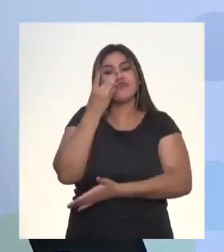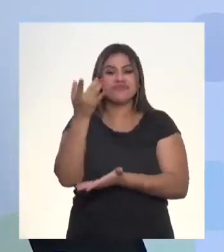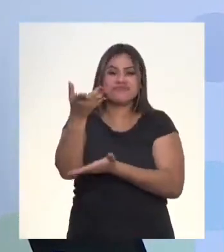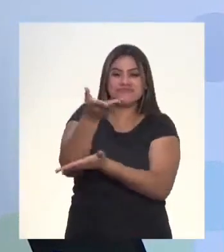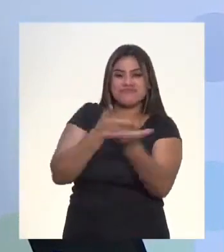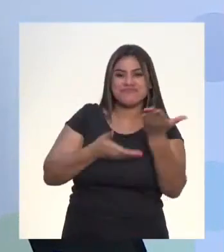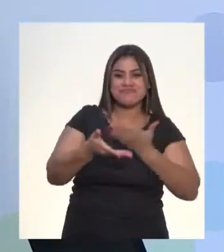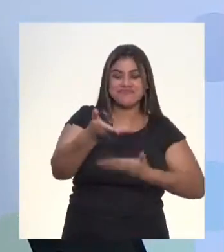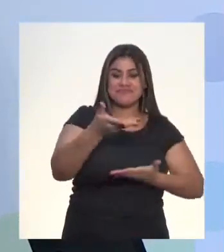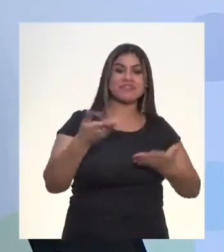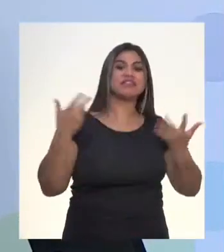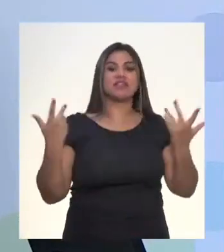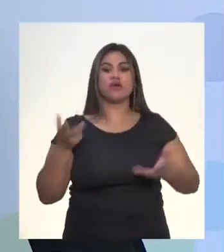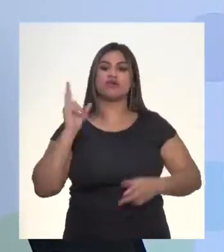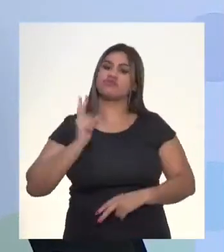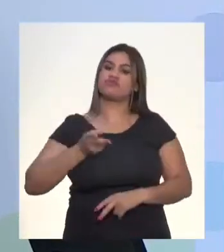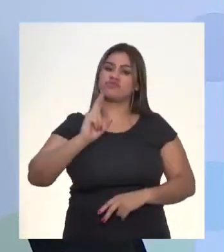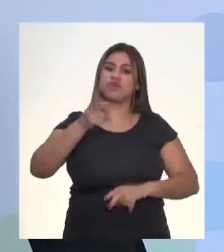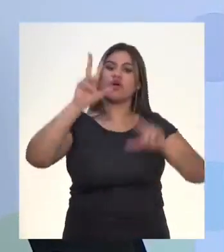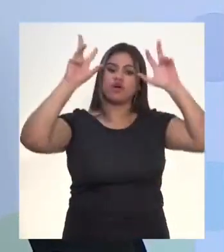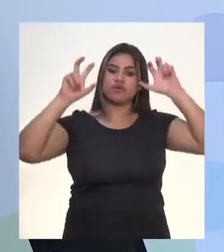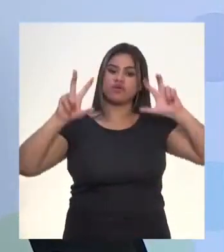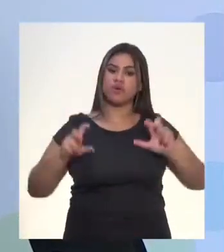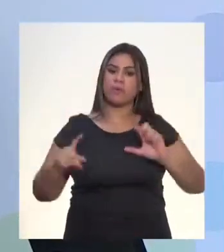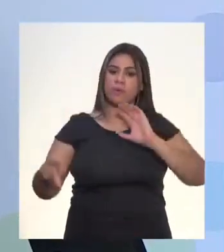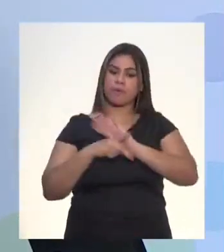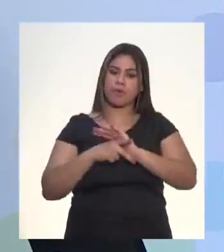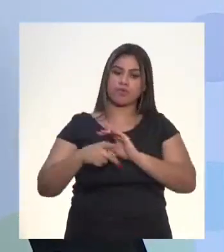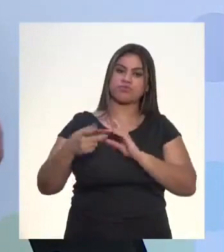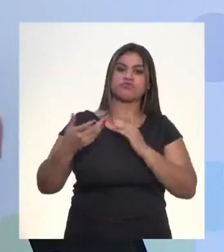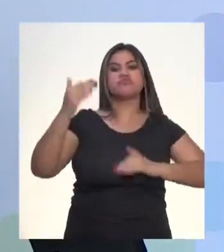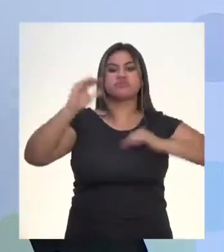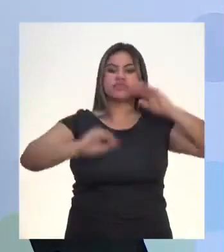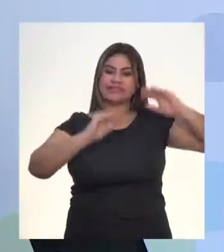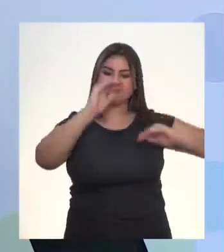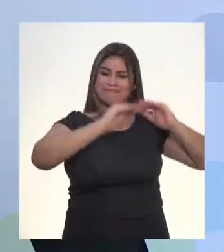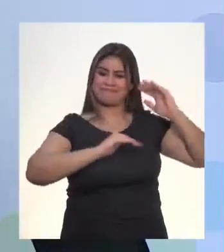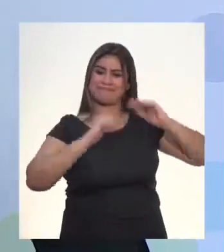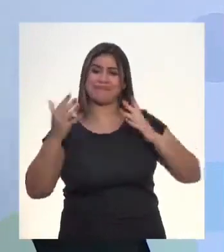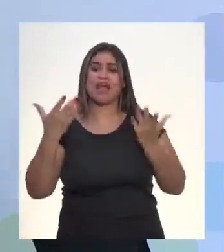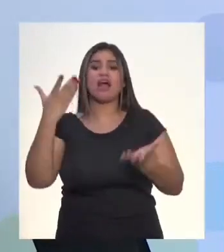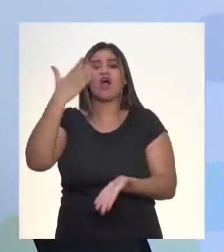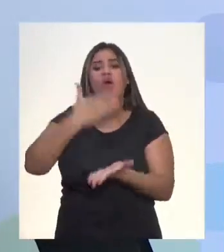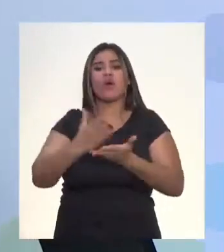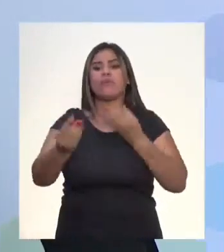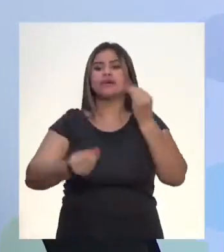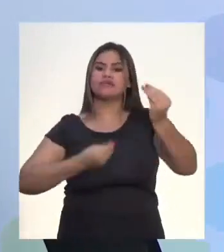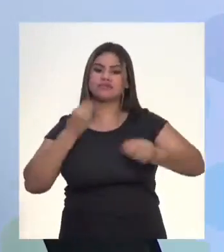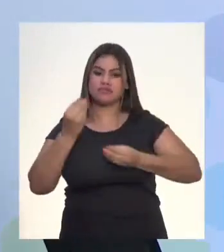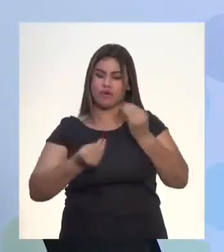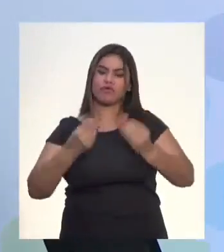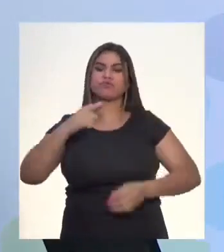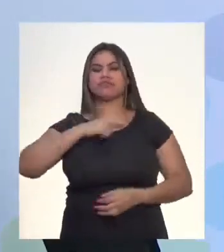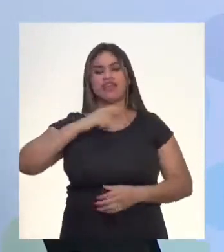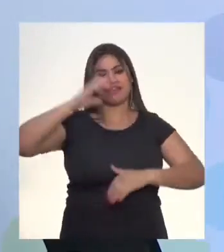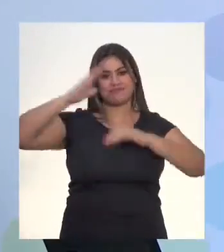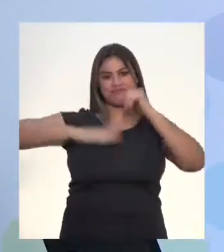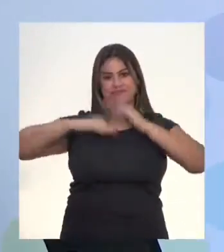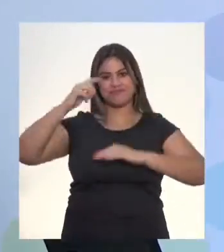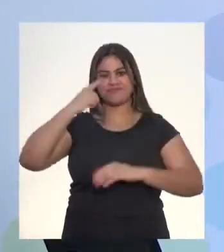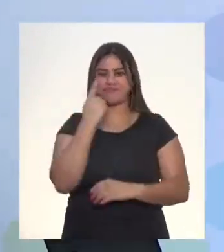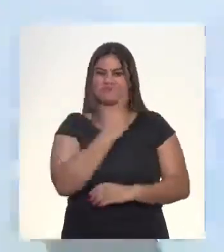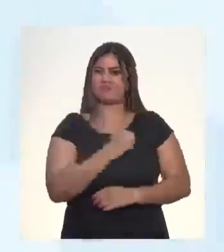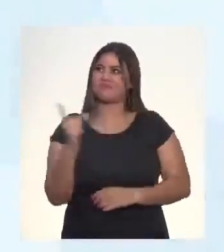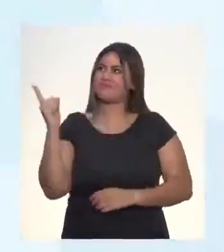a gente vai continuar na temática da desigualdade. Então, para a gente começar, sempre colocar aí para vocês a habilidade na